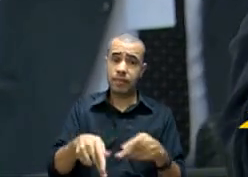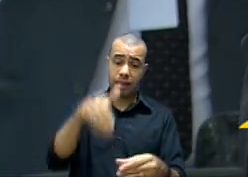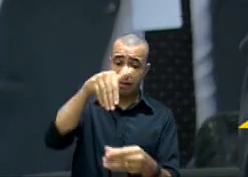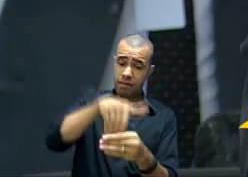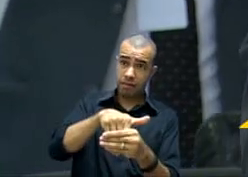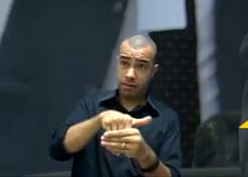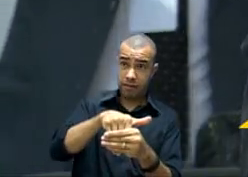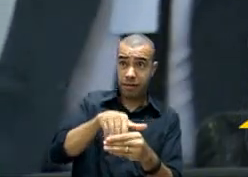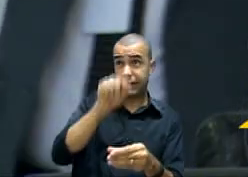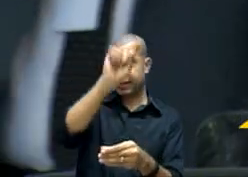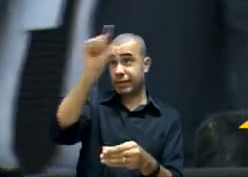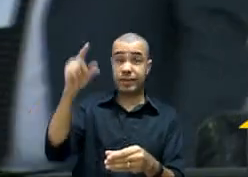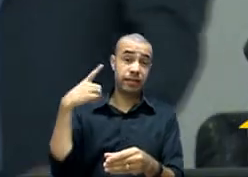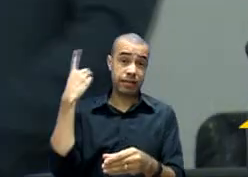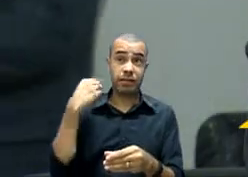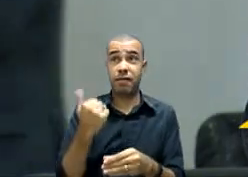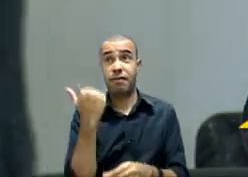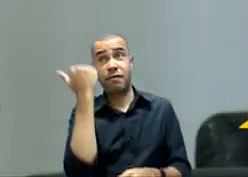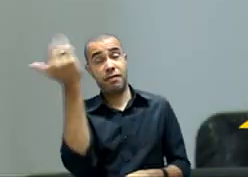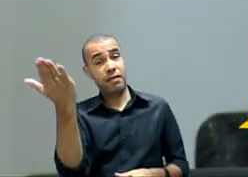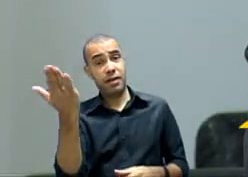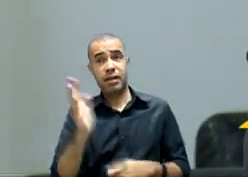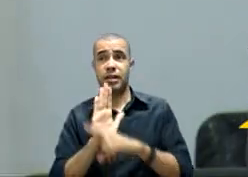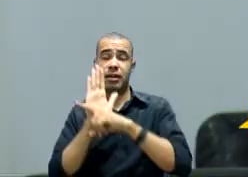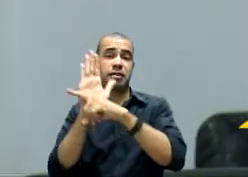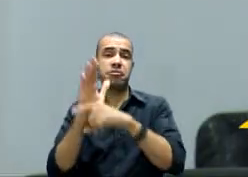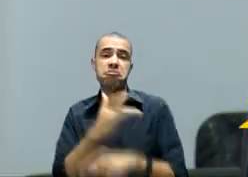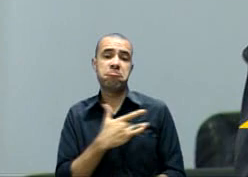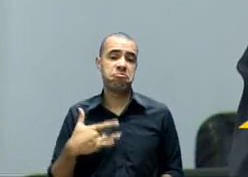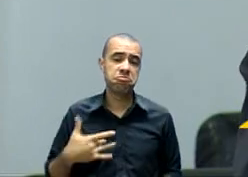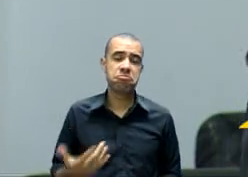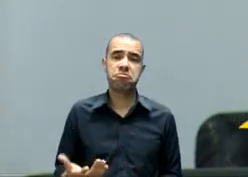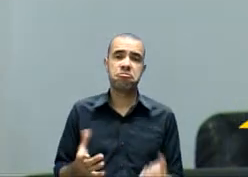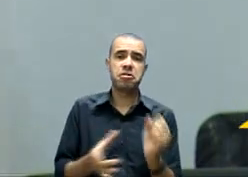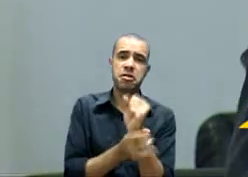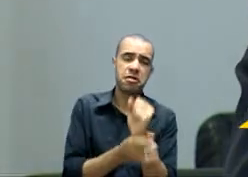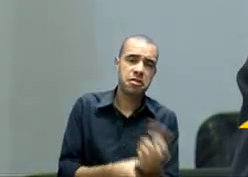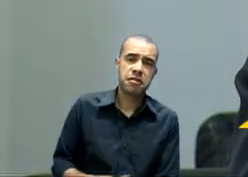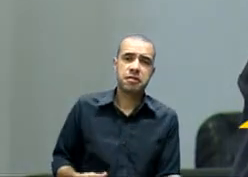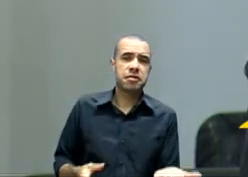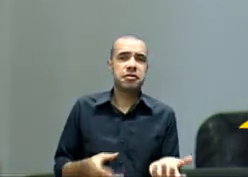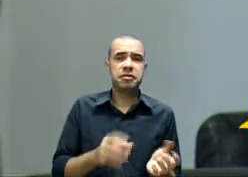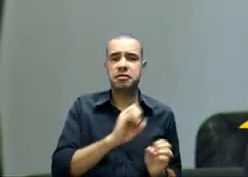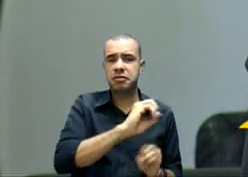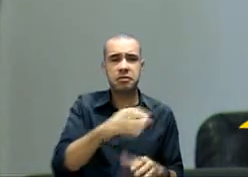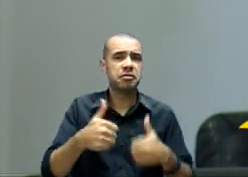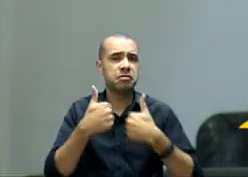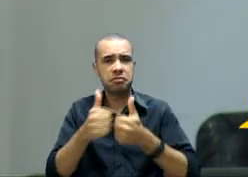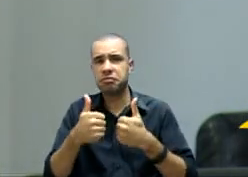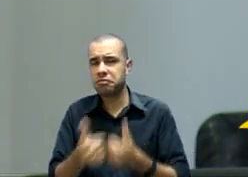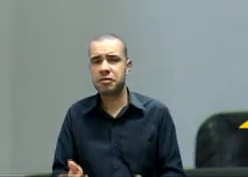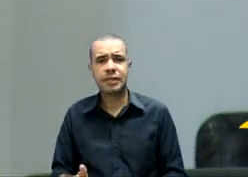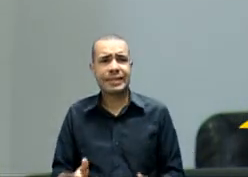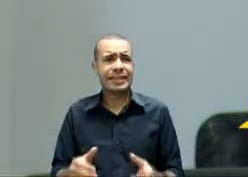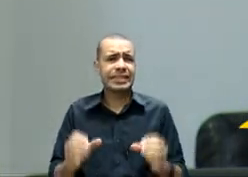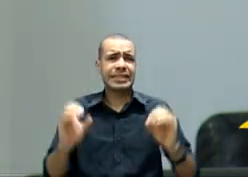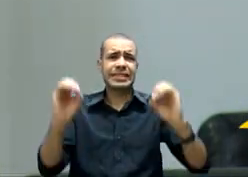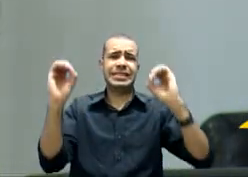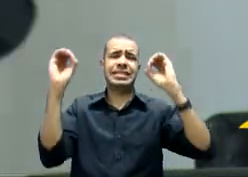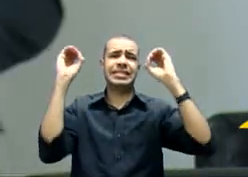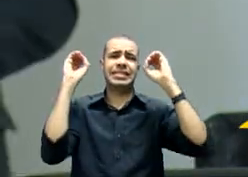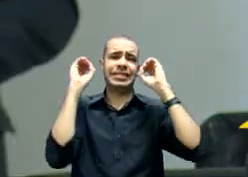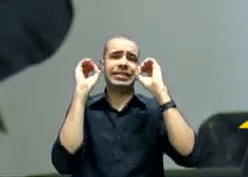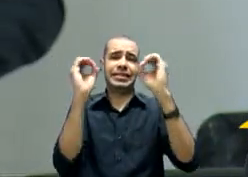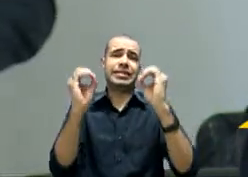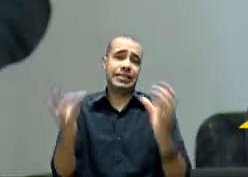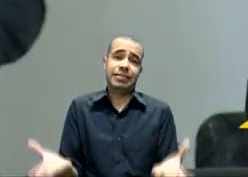benefício, nem para a saúde, nem para a educação, nem para a segurança, nem para o transporte, absolutamente nada. Nós precisamos ter um alerta muito grande. O